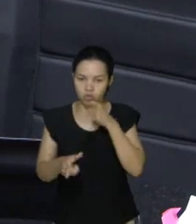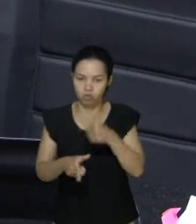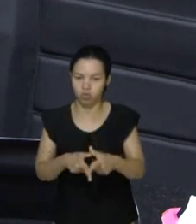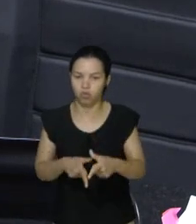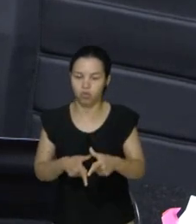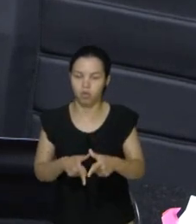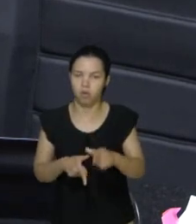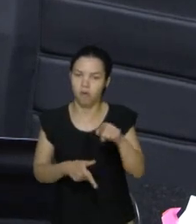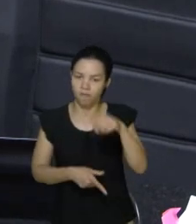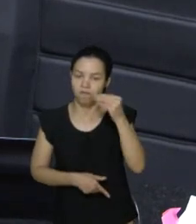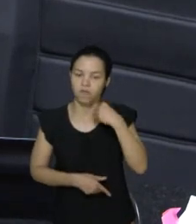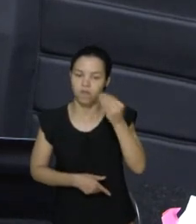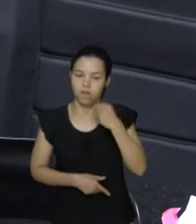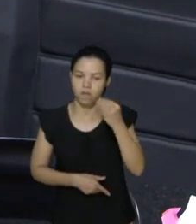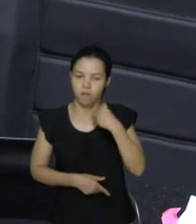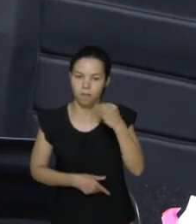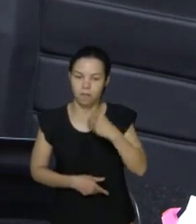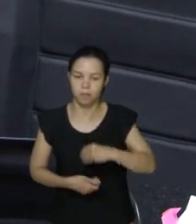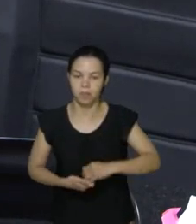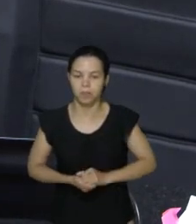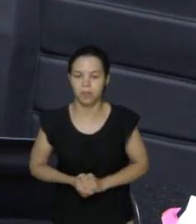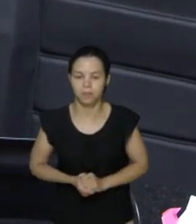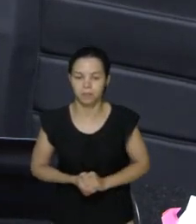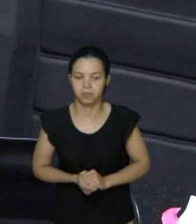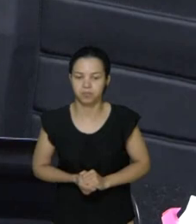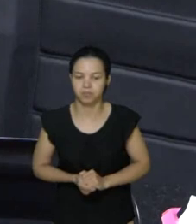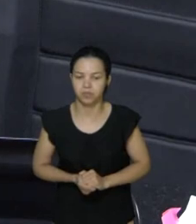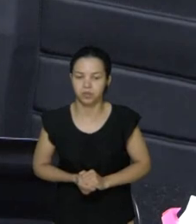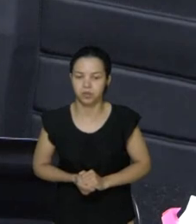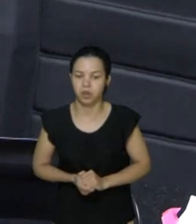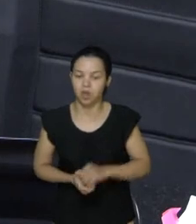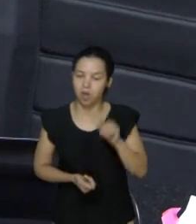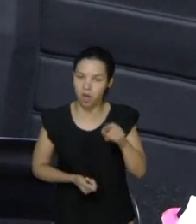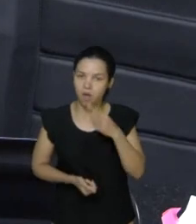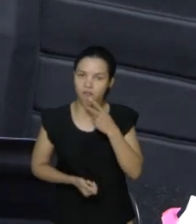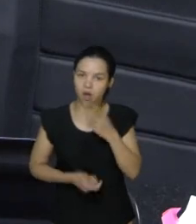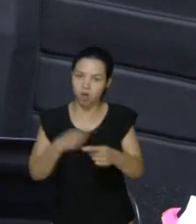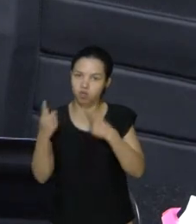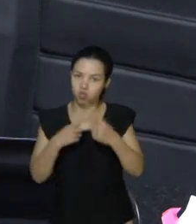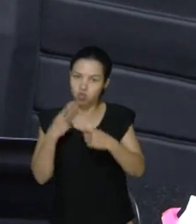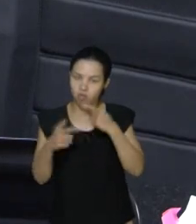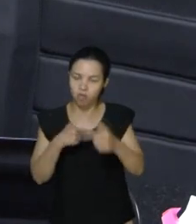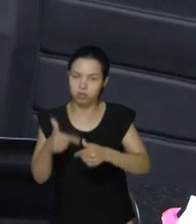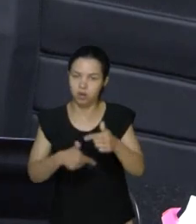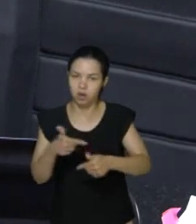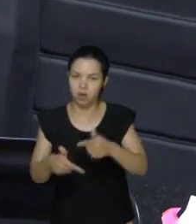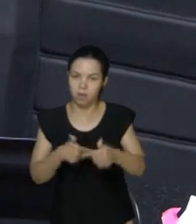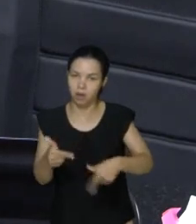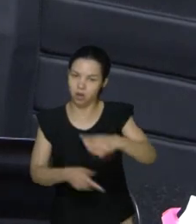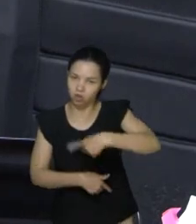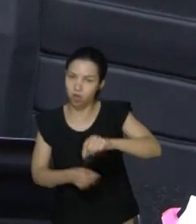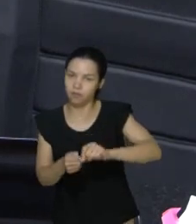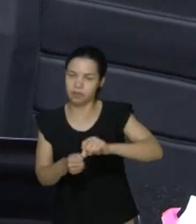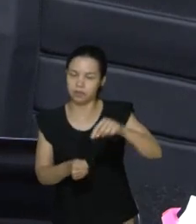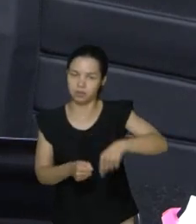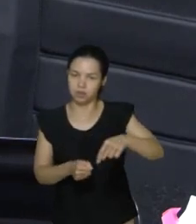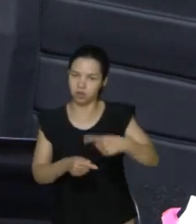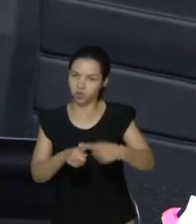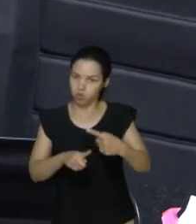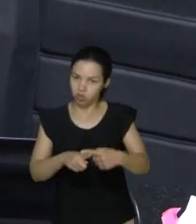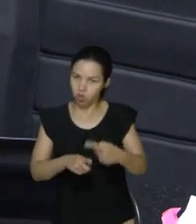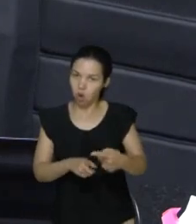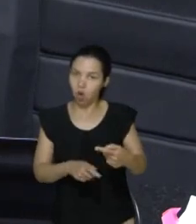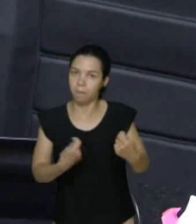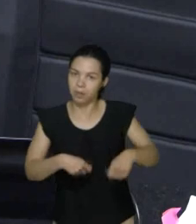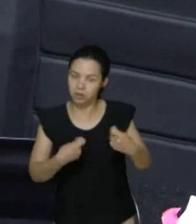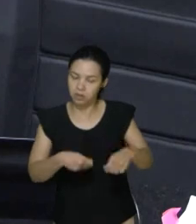fraco. Ele coloca em dúvida o trabalho que nós fazemos aqui dentro. Que nós temos que construir votos